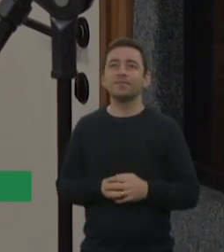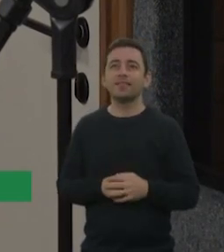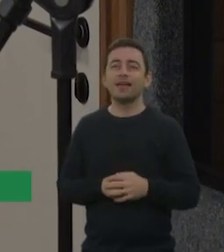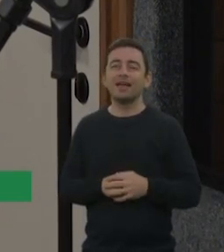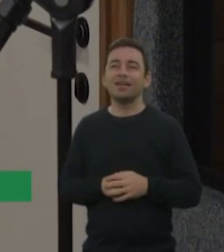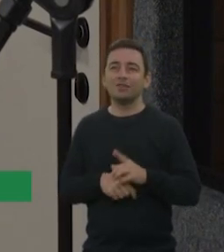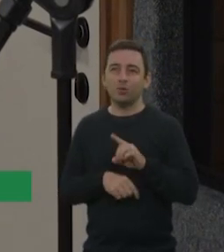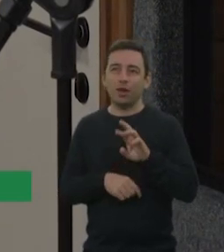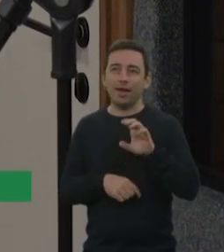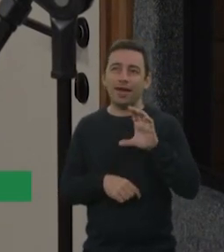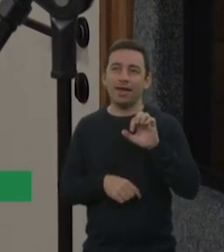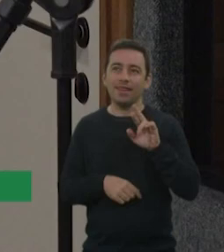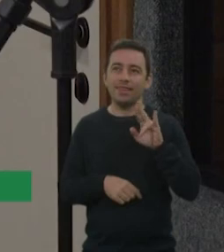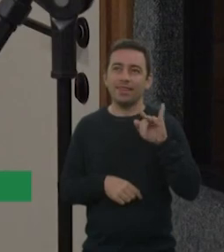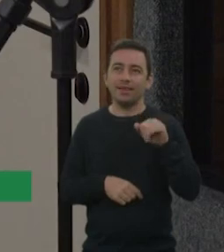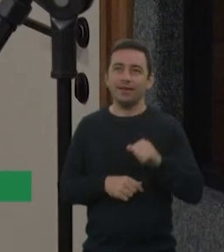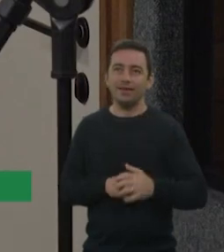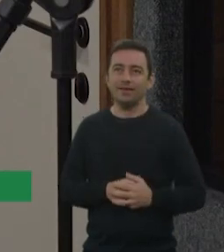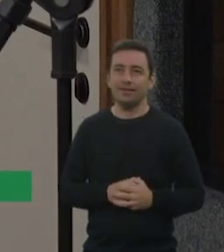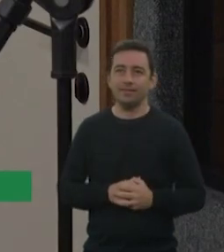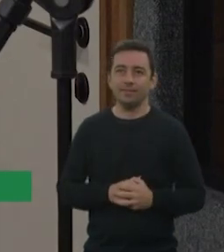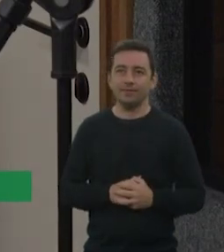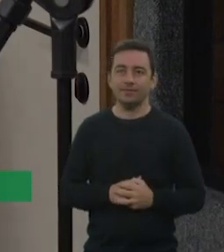Karina Medeiros Bastos.